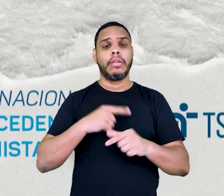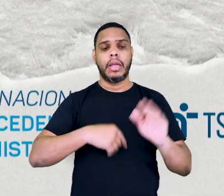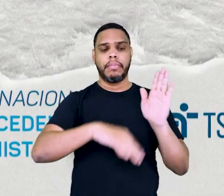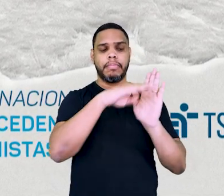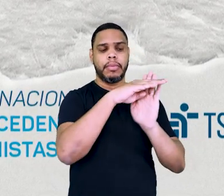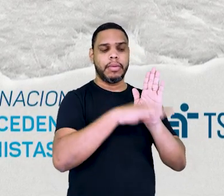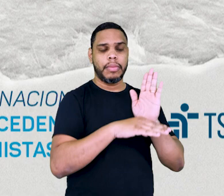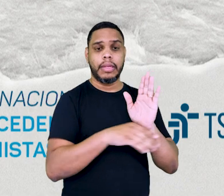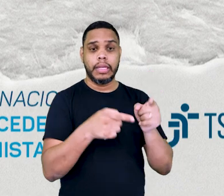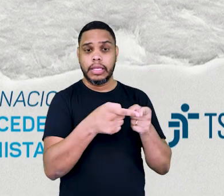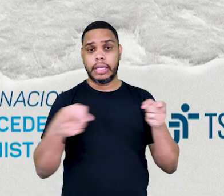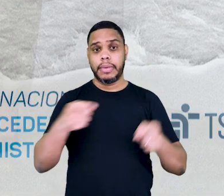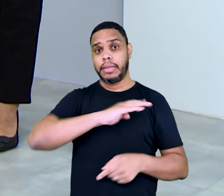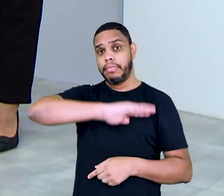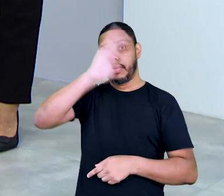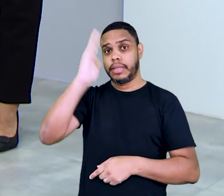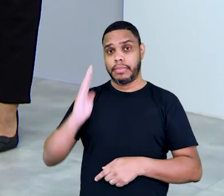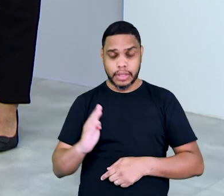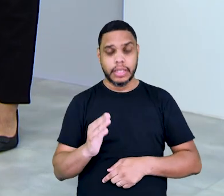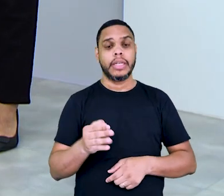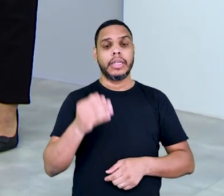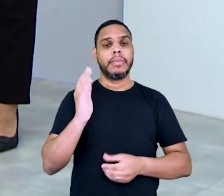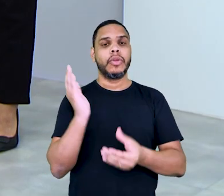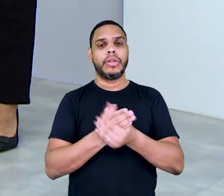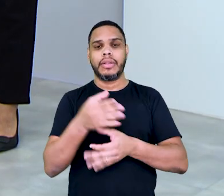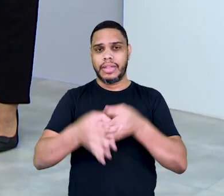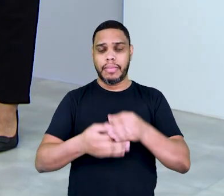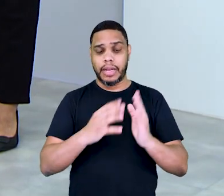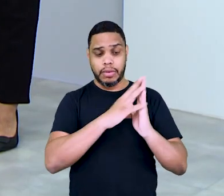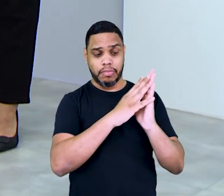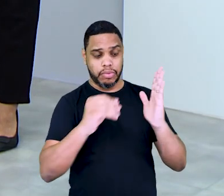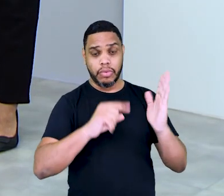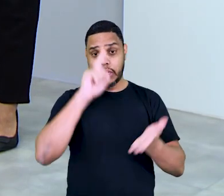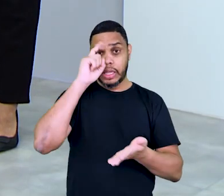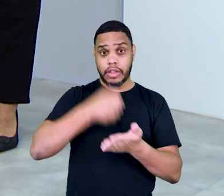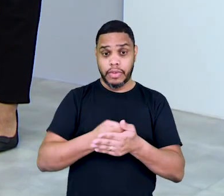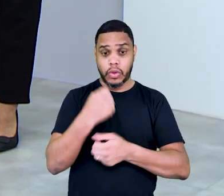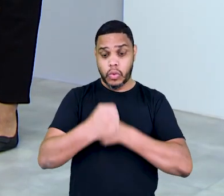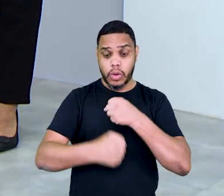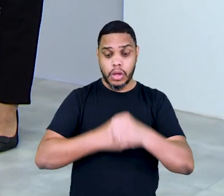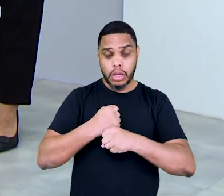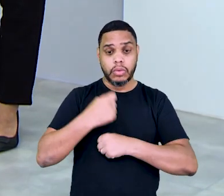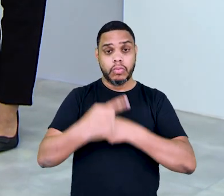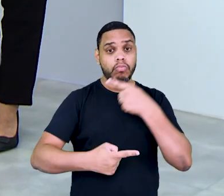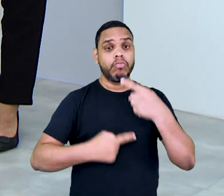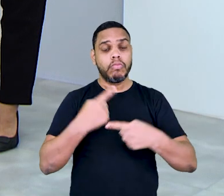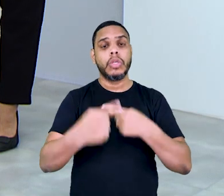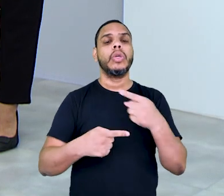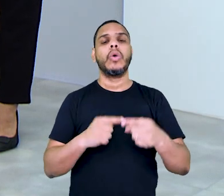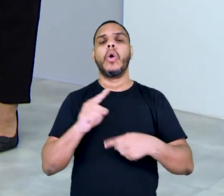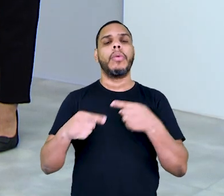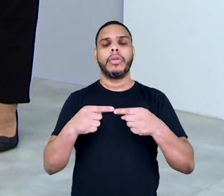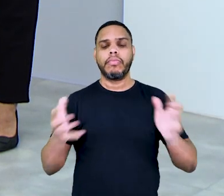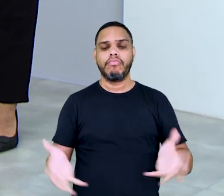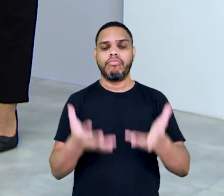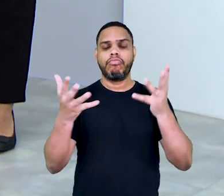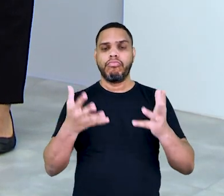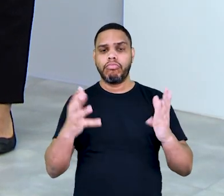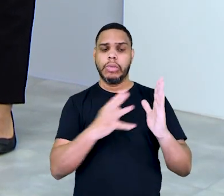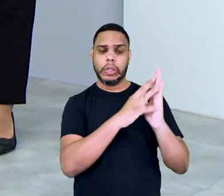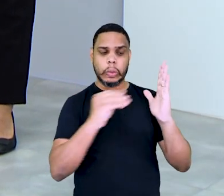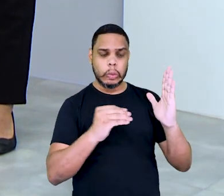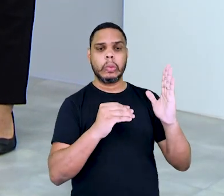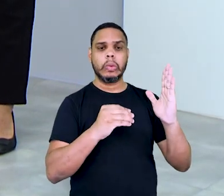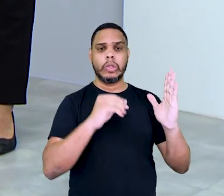Semana Nacional dos Precedentes Trabalhistas, um evento anual criado para promover e consolidar precedentes na Justiça do